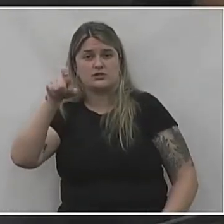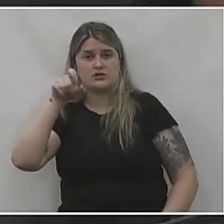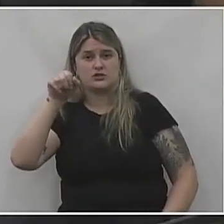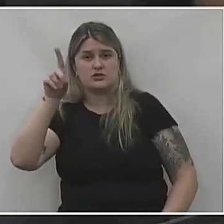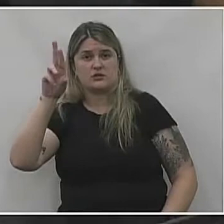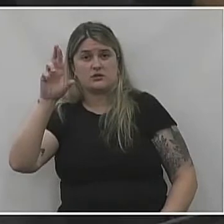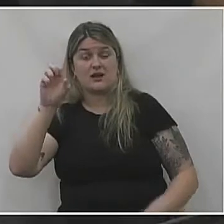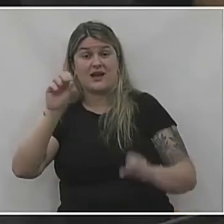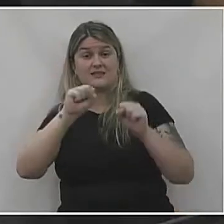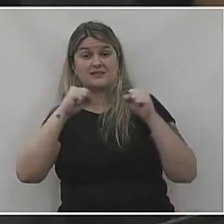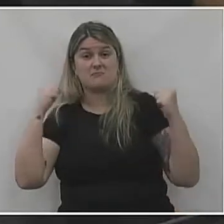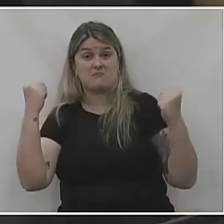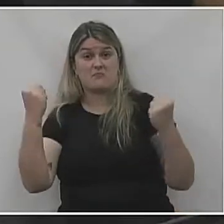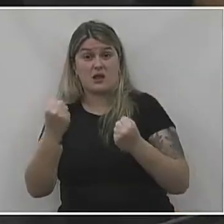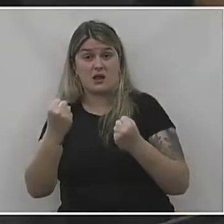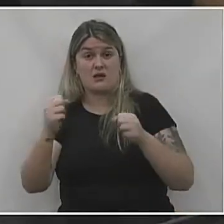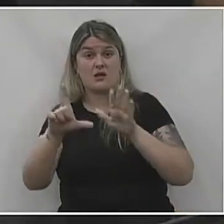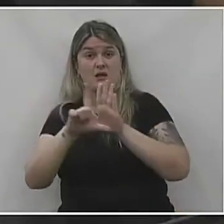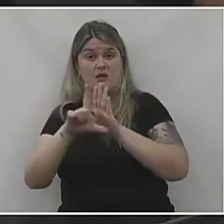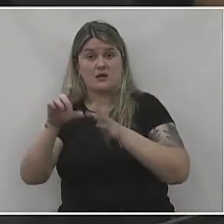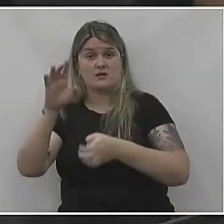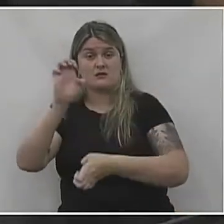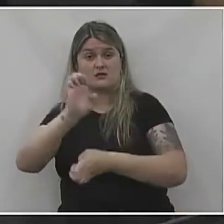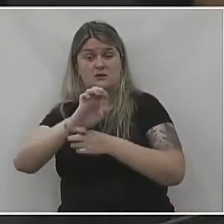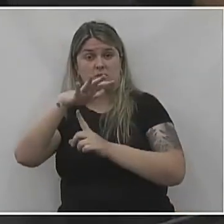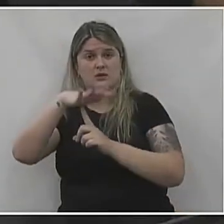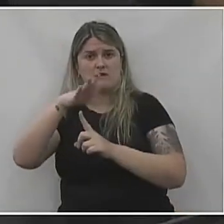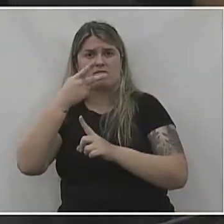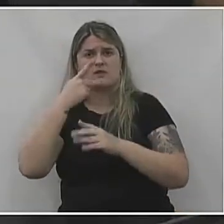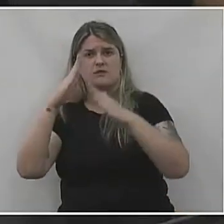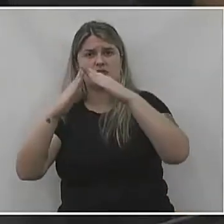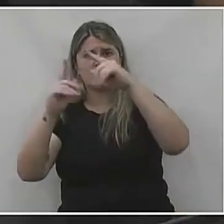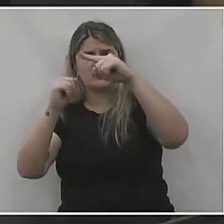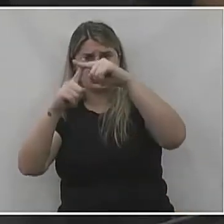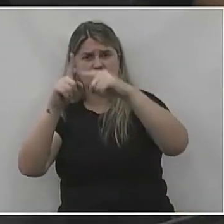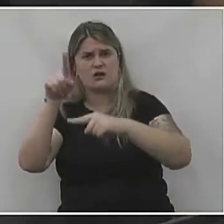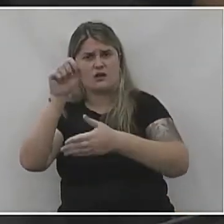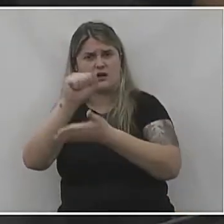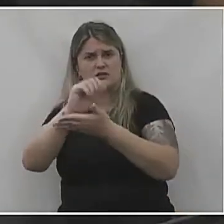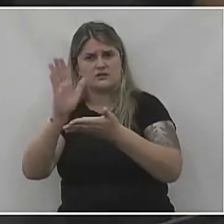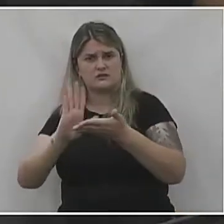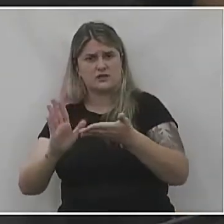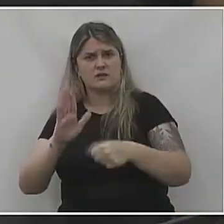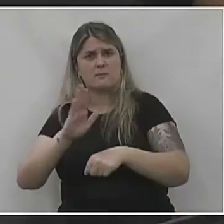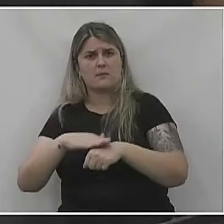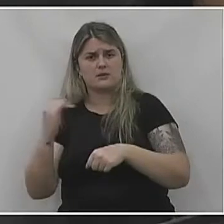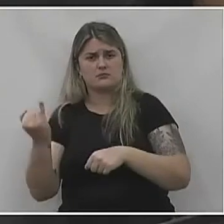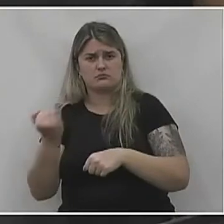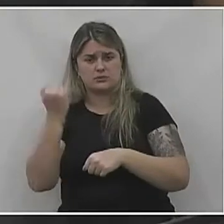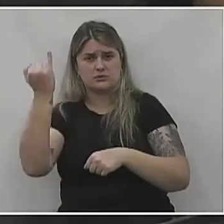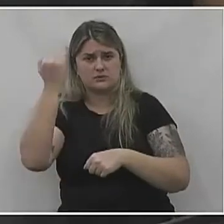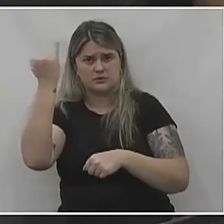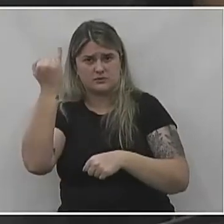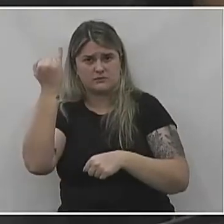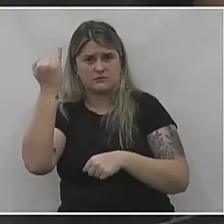aprovado pela Assembleia Legislativa do Paraná e coloca as igrejas como atividades essenciais